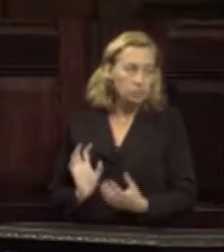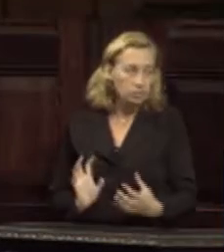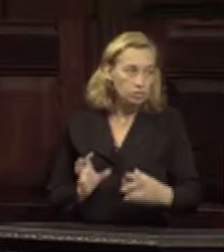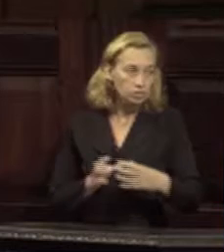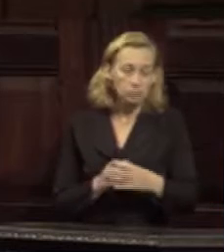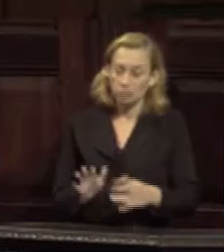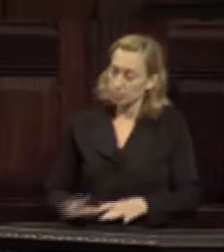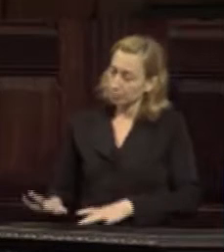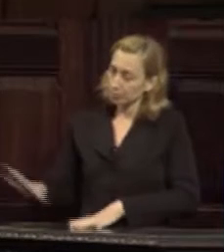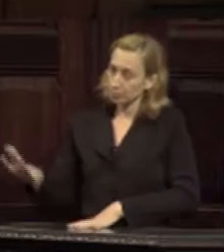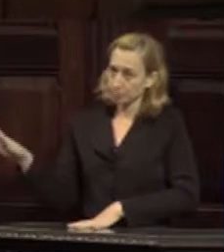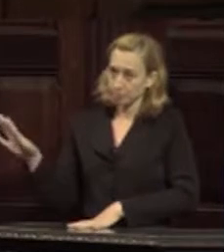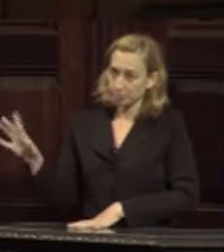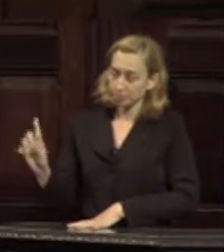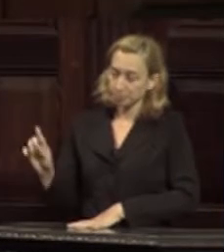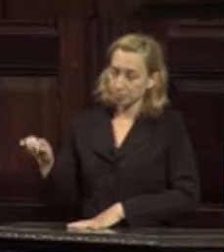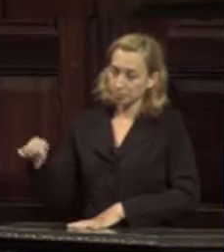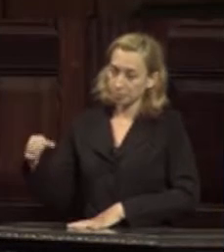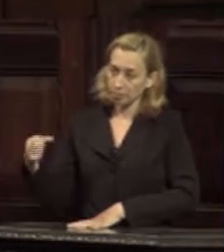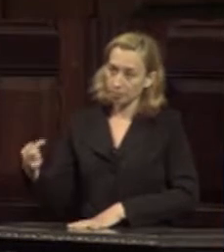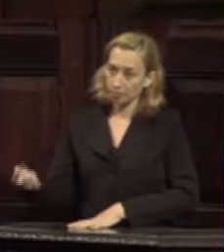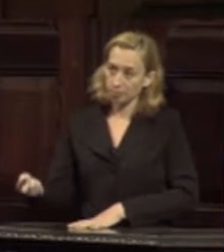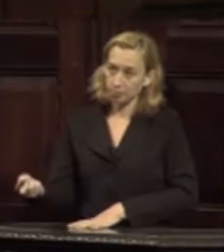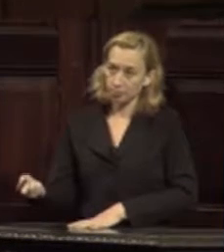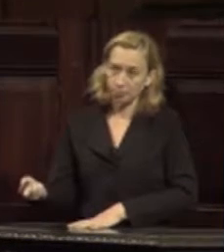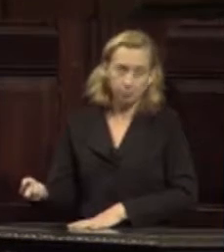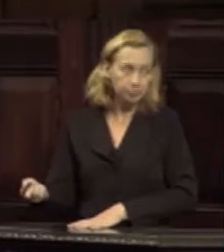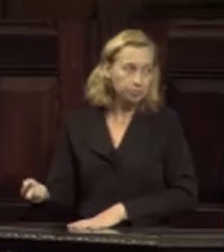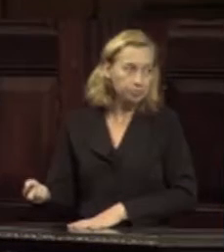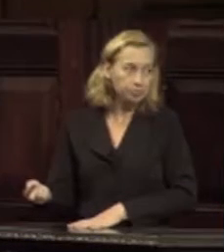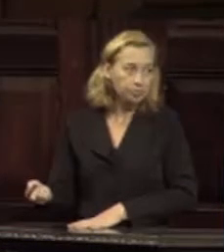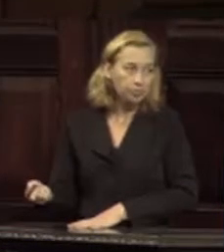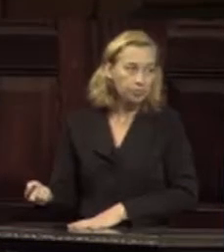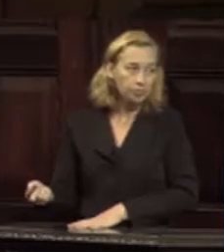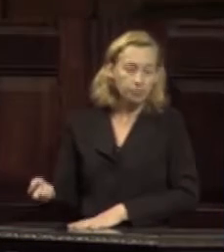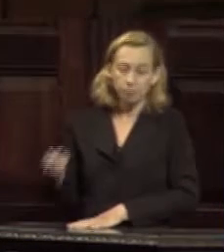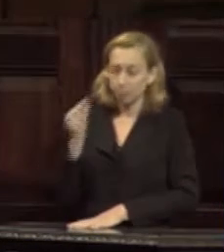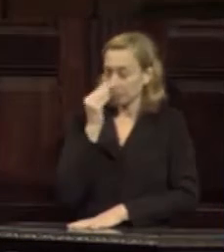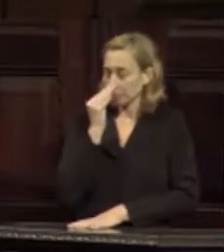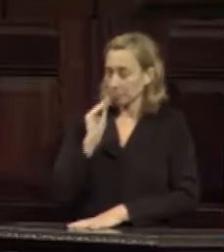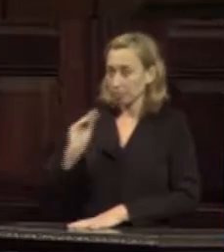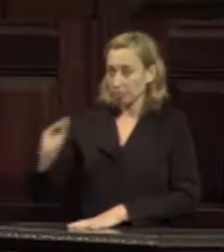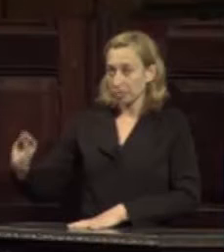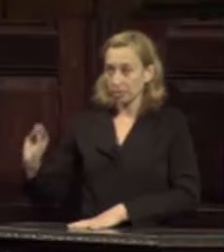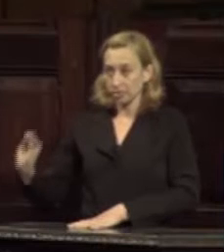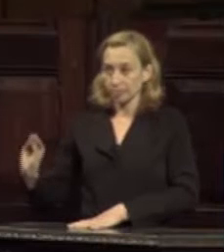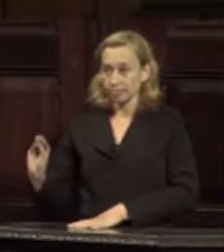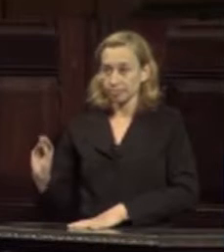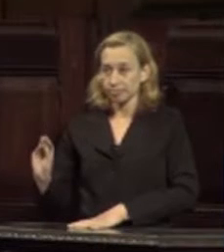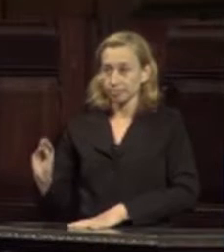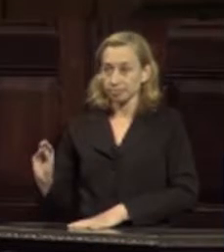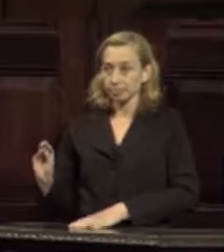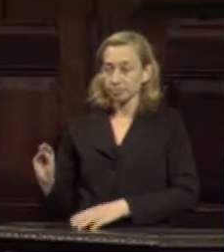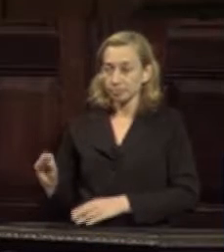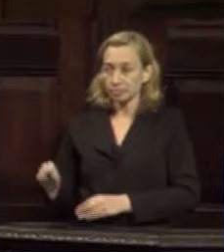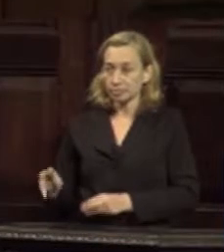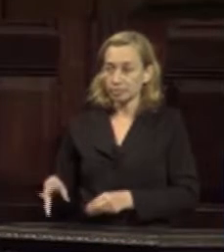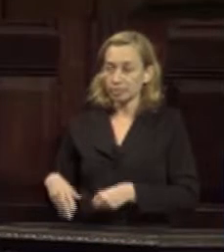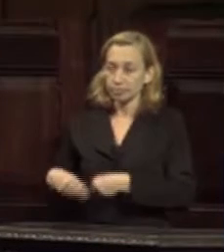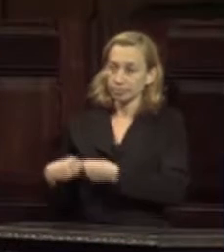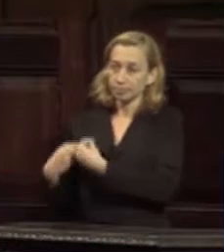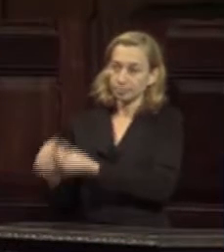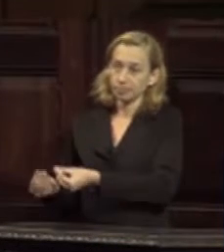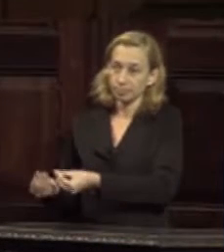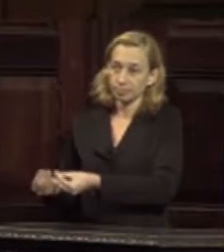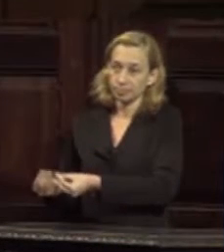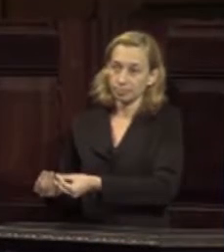comunidades e depois deixaram essas comunidades desamparadas e entregues